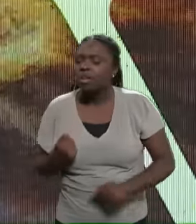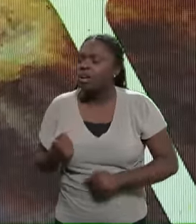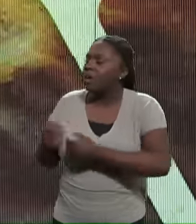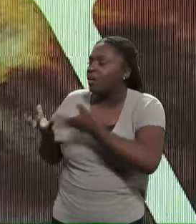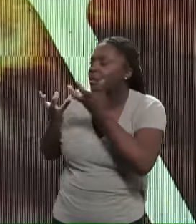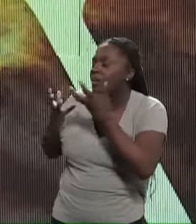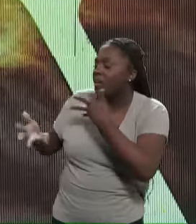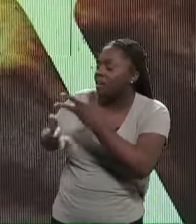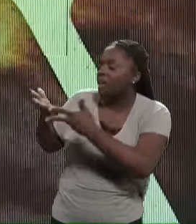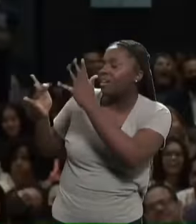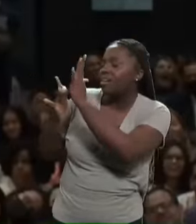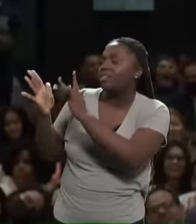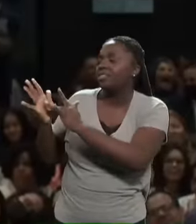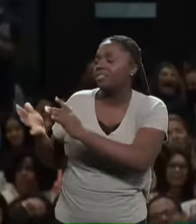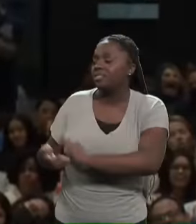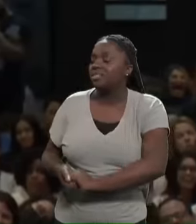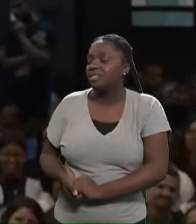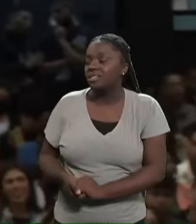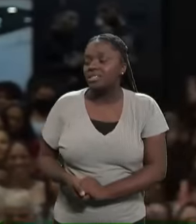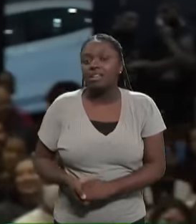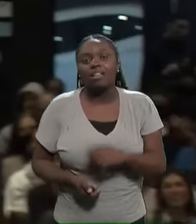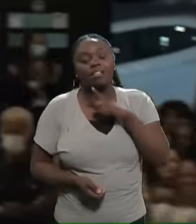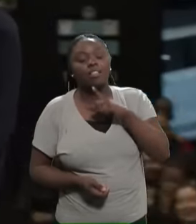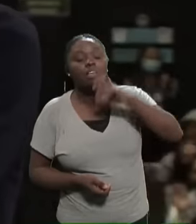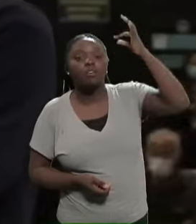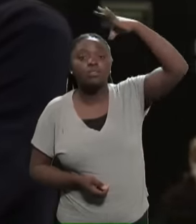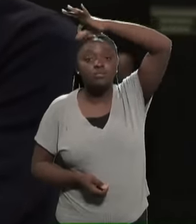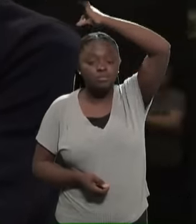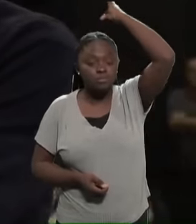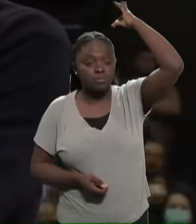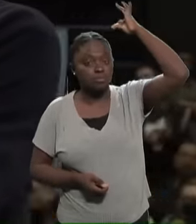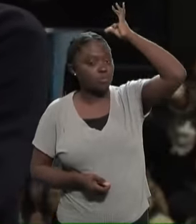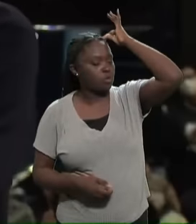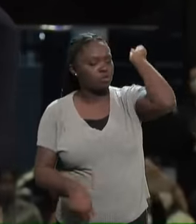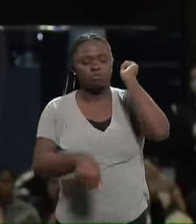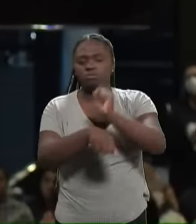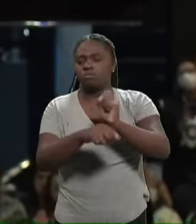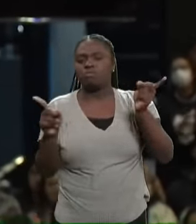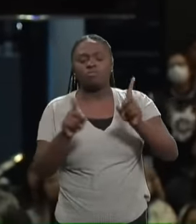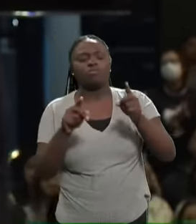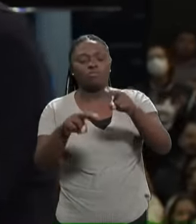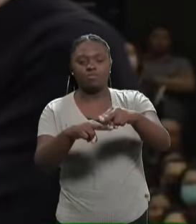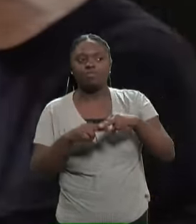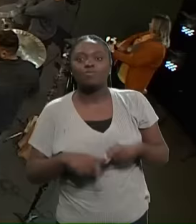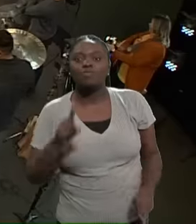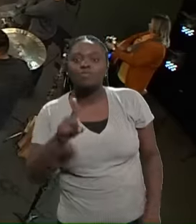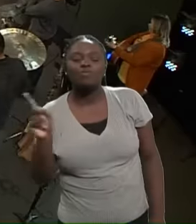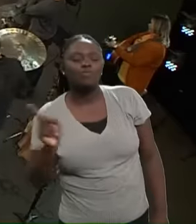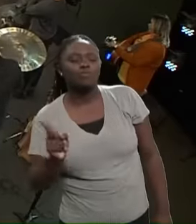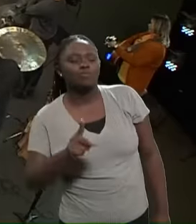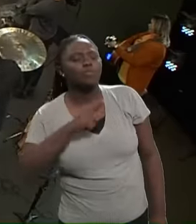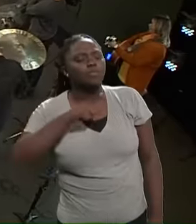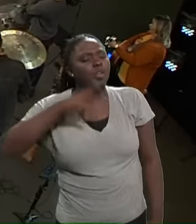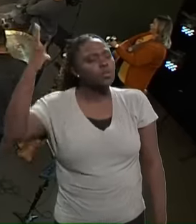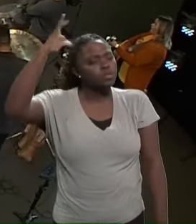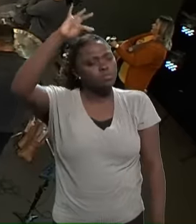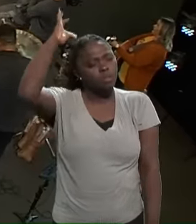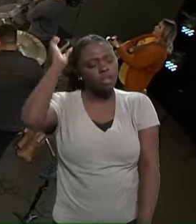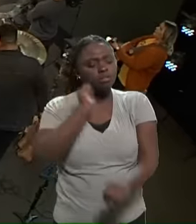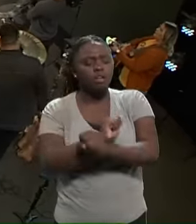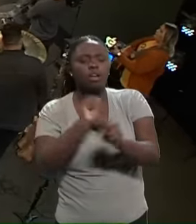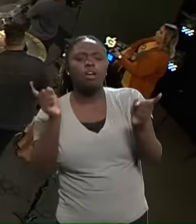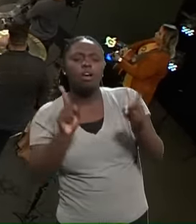Jesus. Quem tem espírito não para por causa de um não. Quem tem espírito não para porque